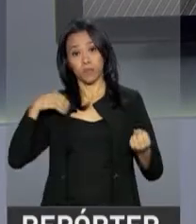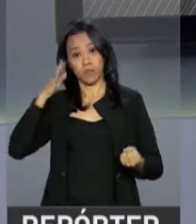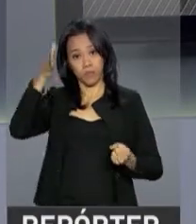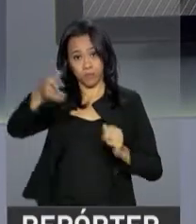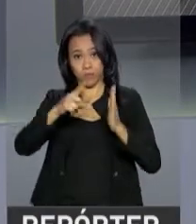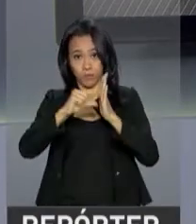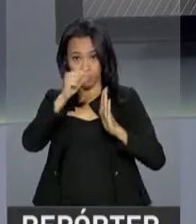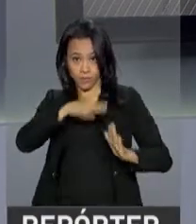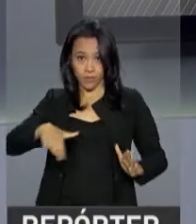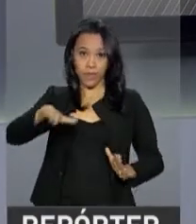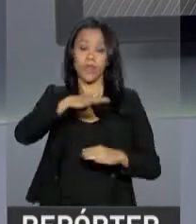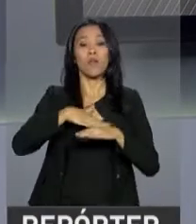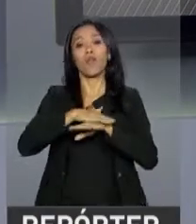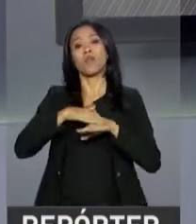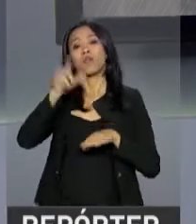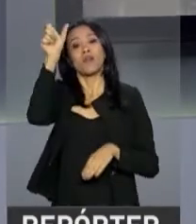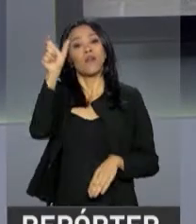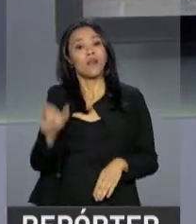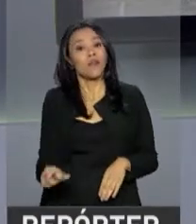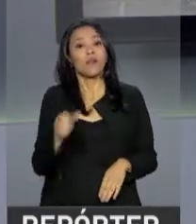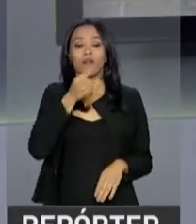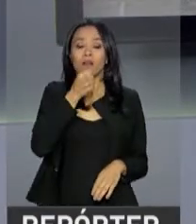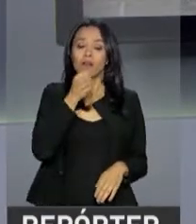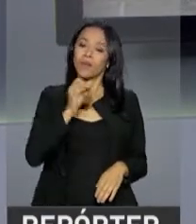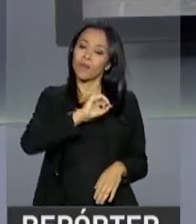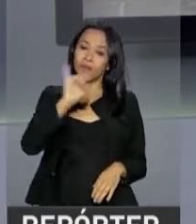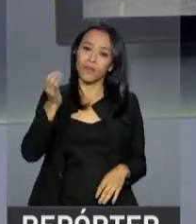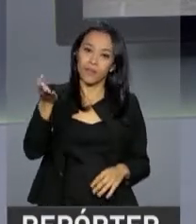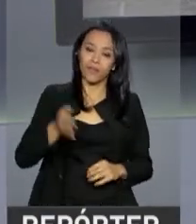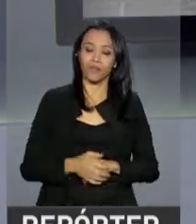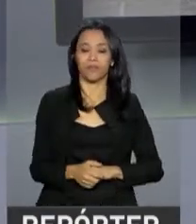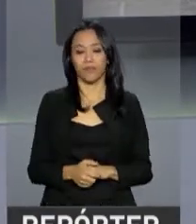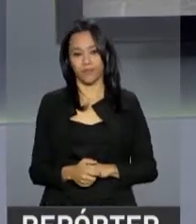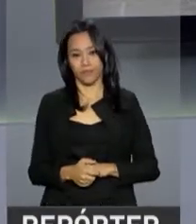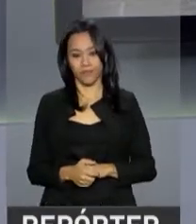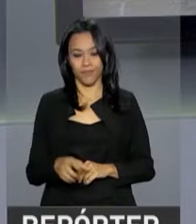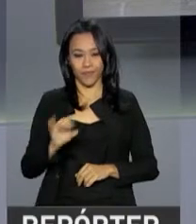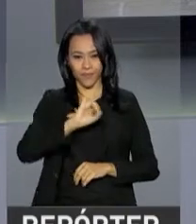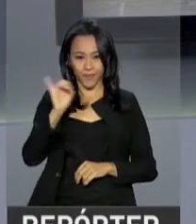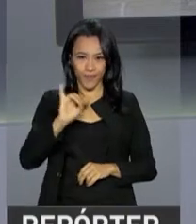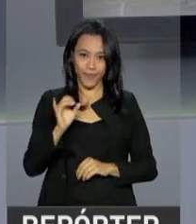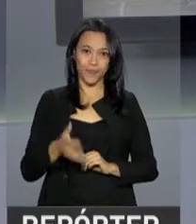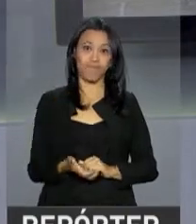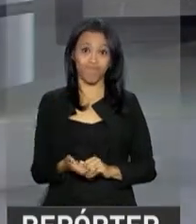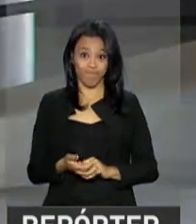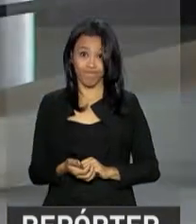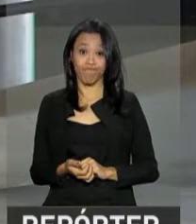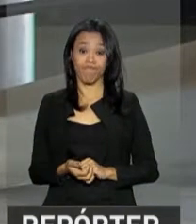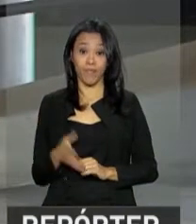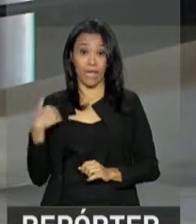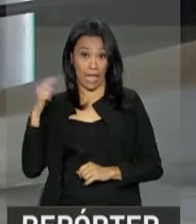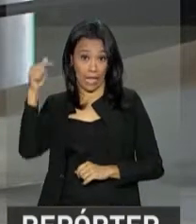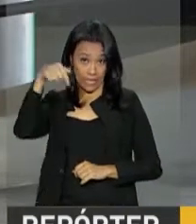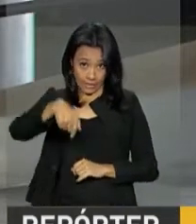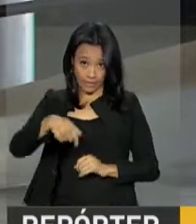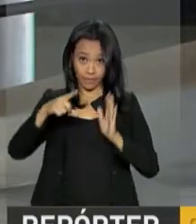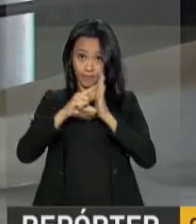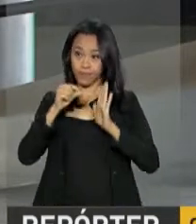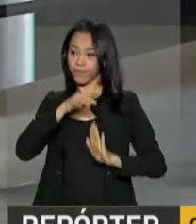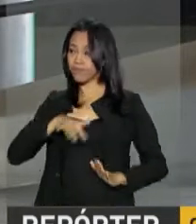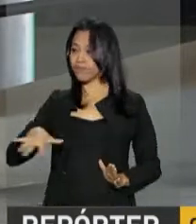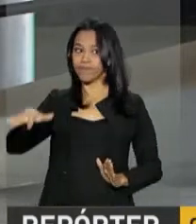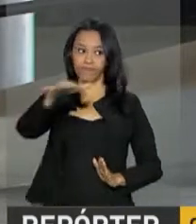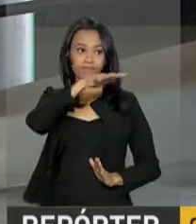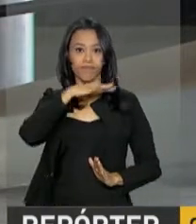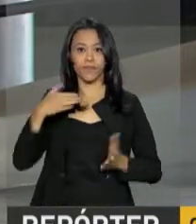conversar com a repórter gabriela noronha onde gabriela renata olha aqui no palácio do planalto agora